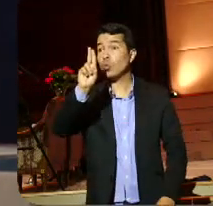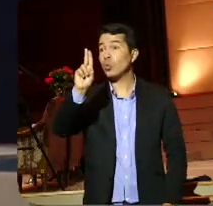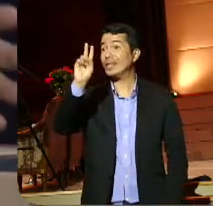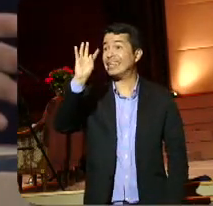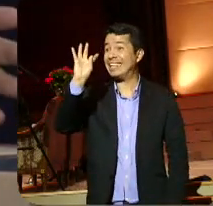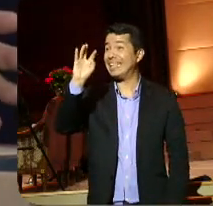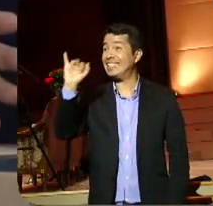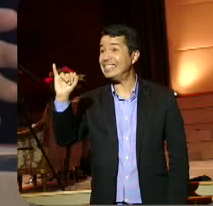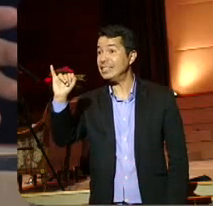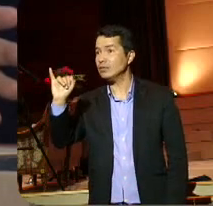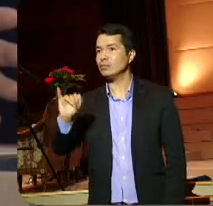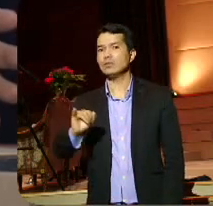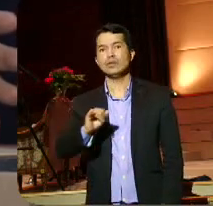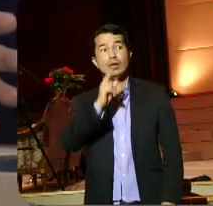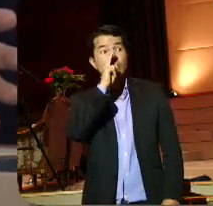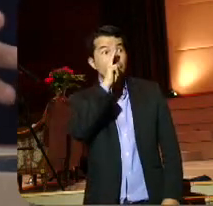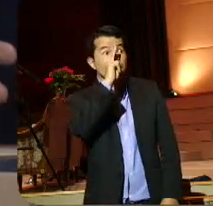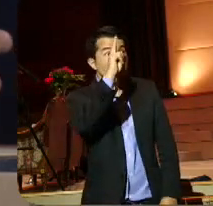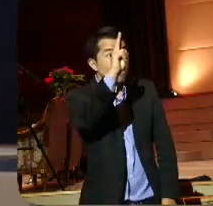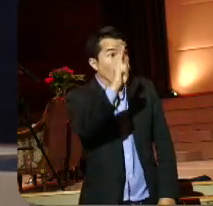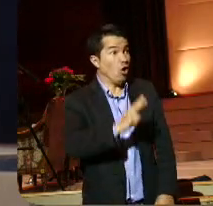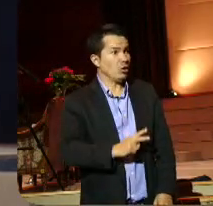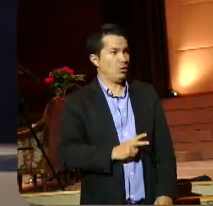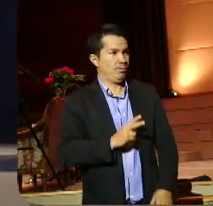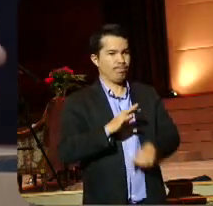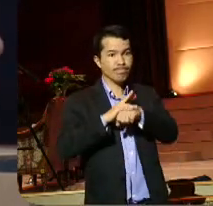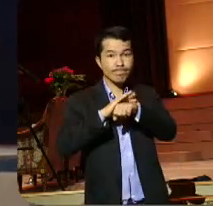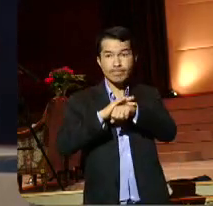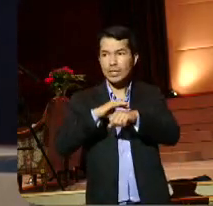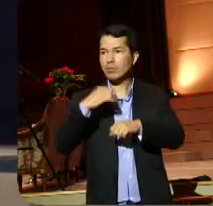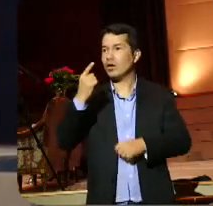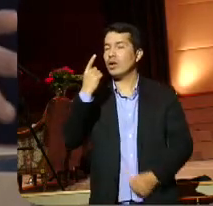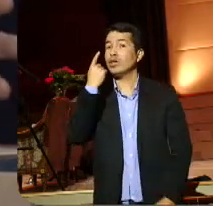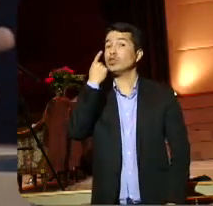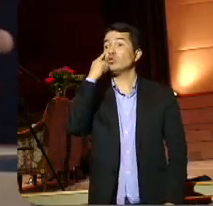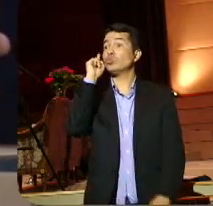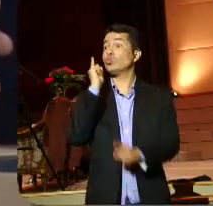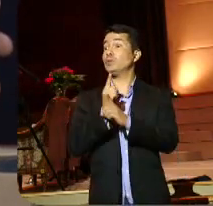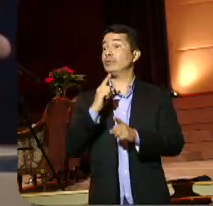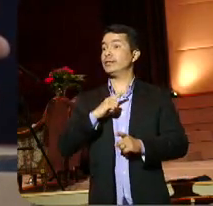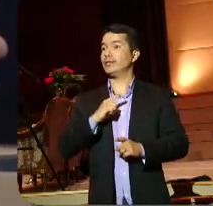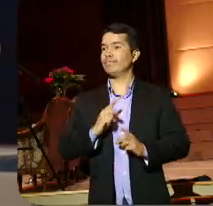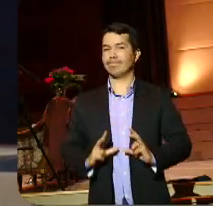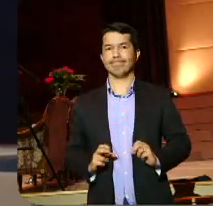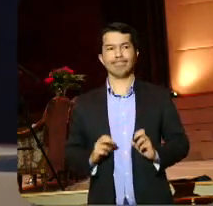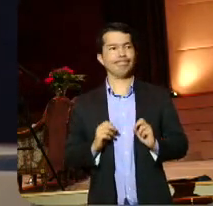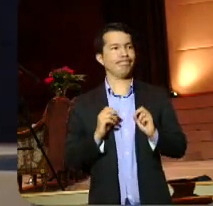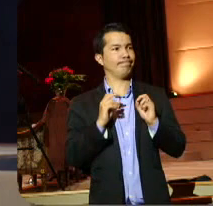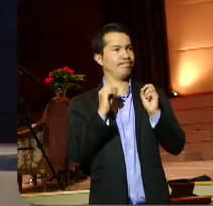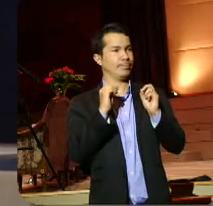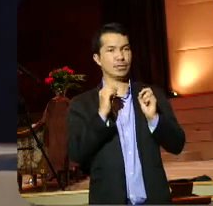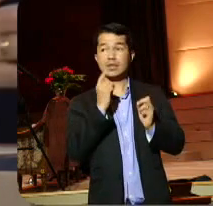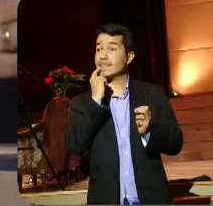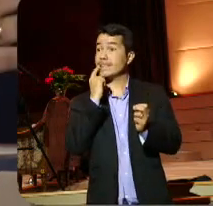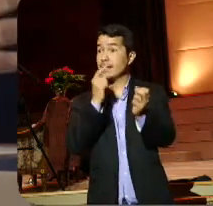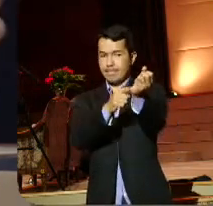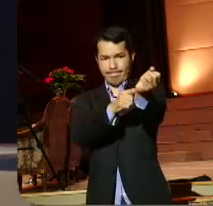estado gravíssimo, e aí ele descobre que ele tem leucemia, e ele passa